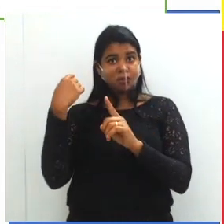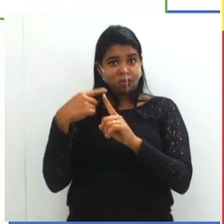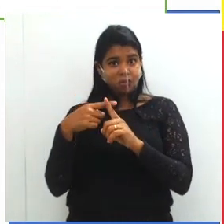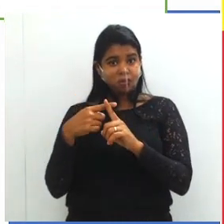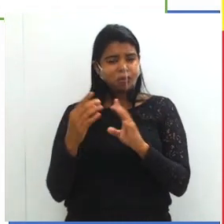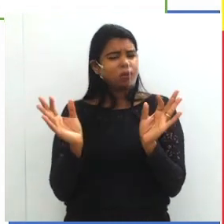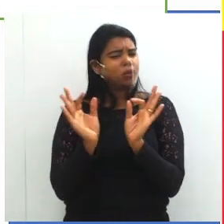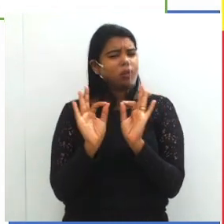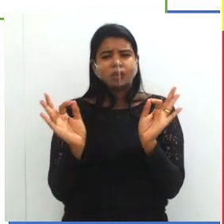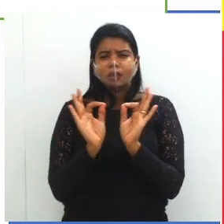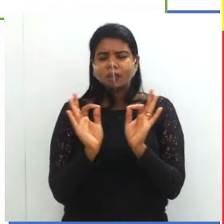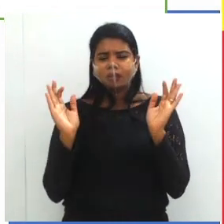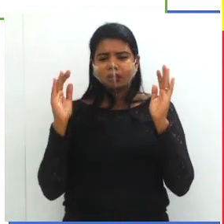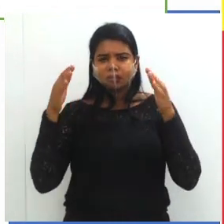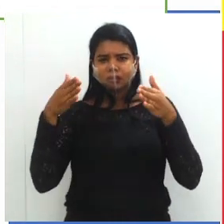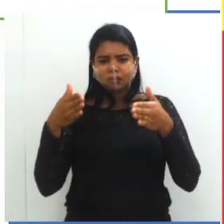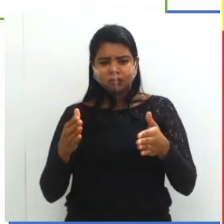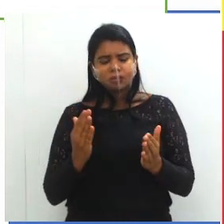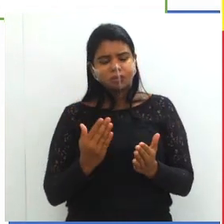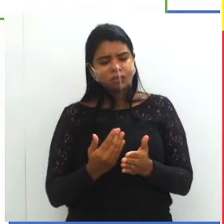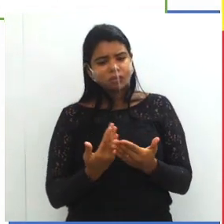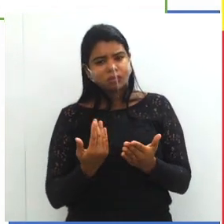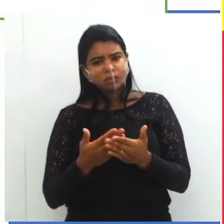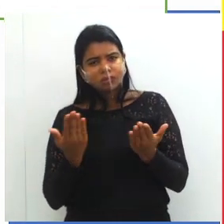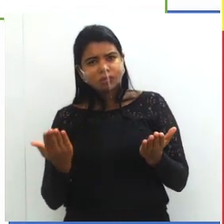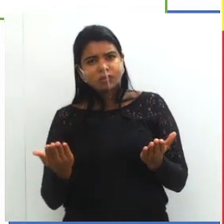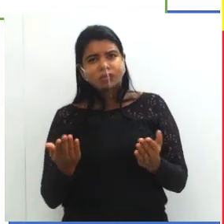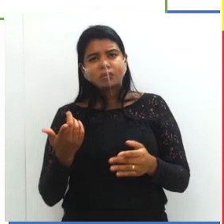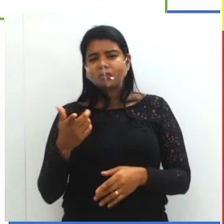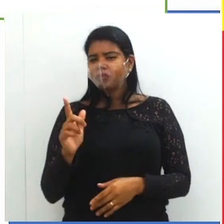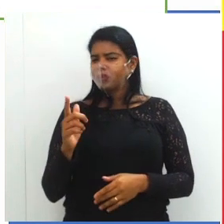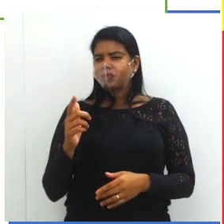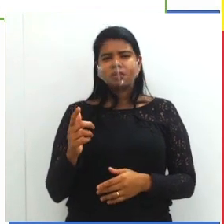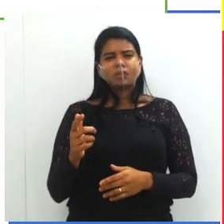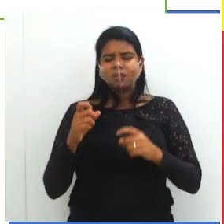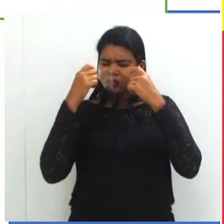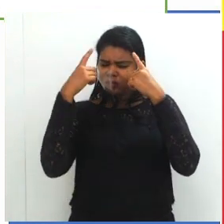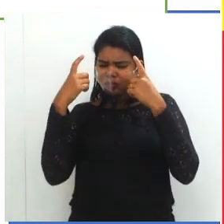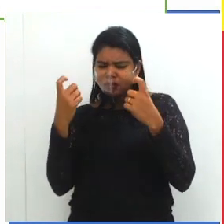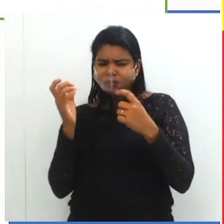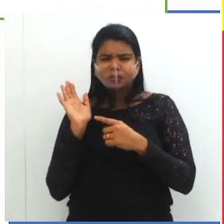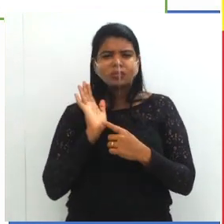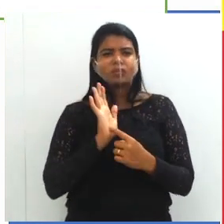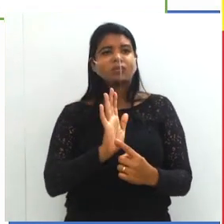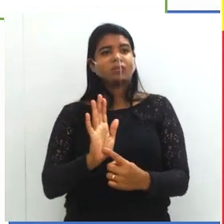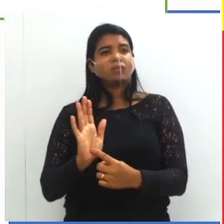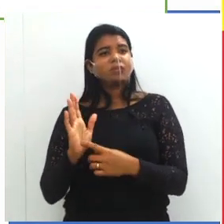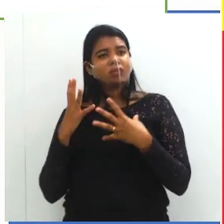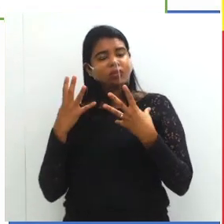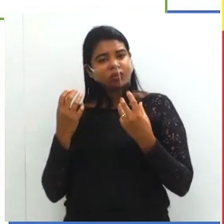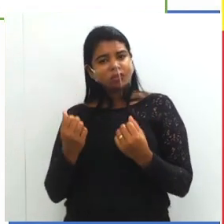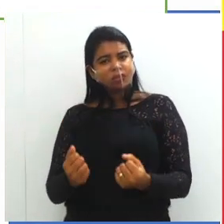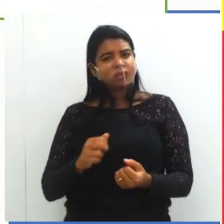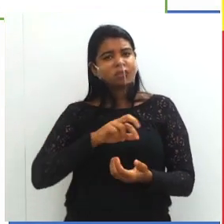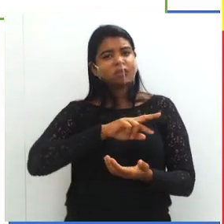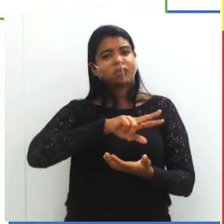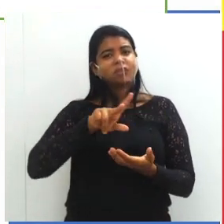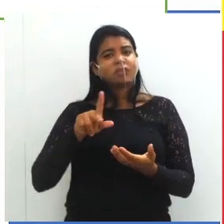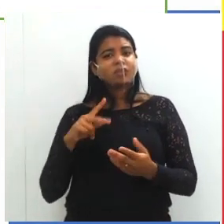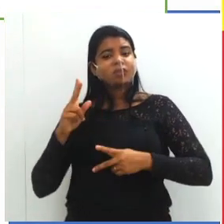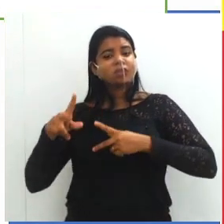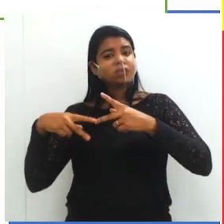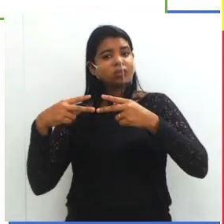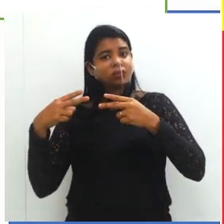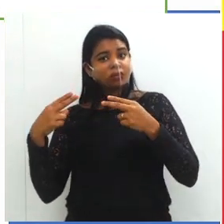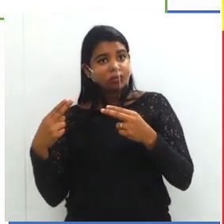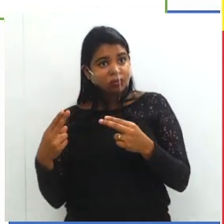igreja simples, voltada para os pobres e a não violência. Por sua atuação, recebeu diversos